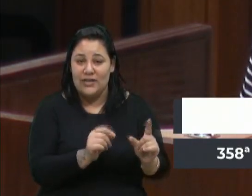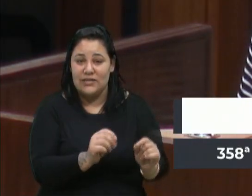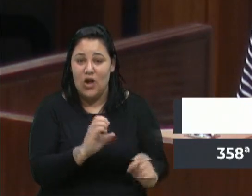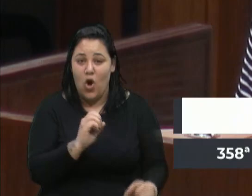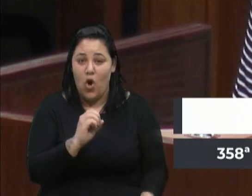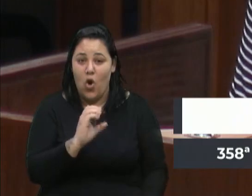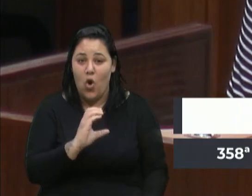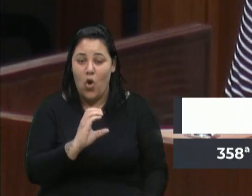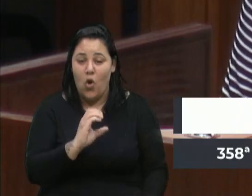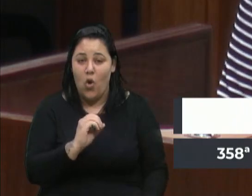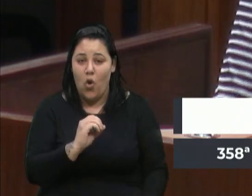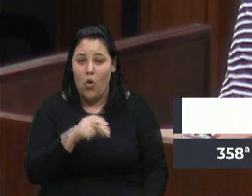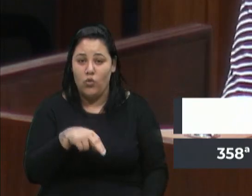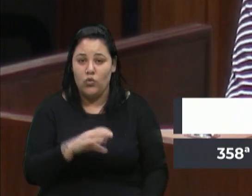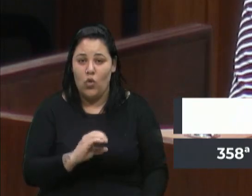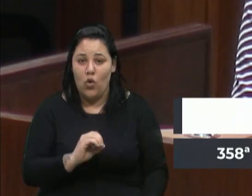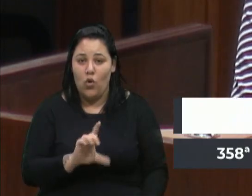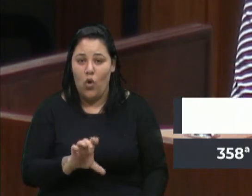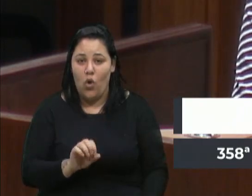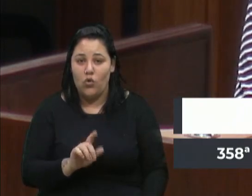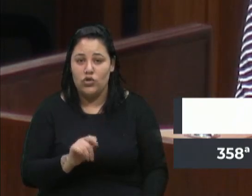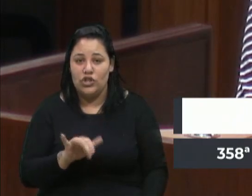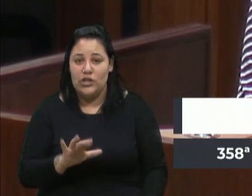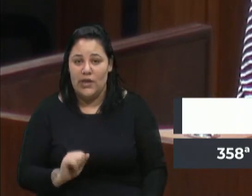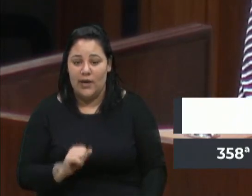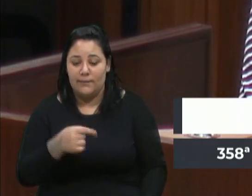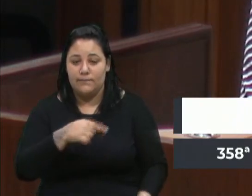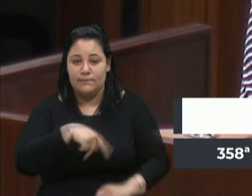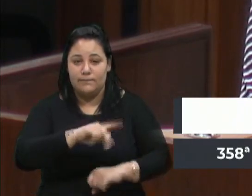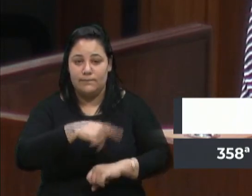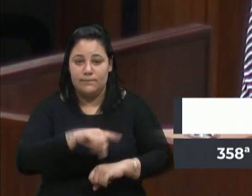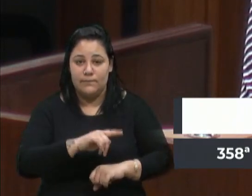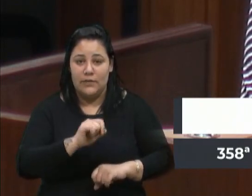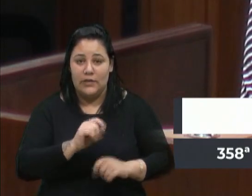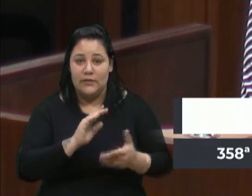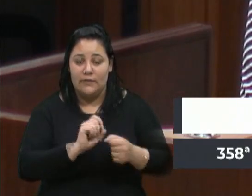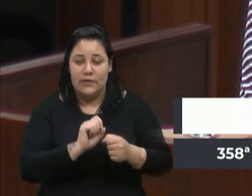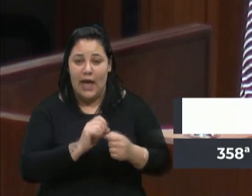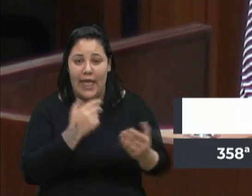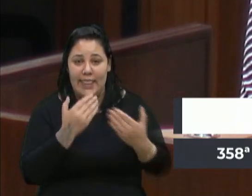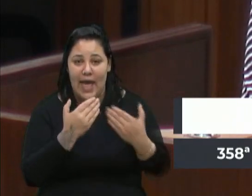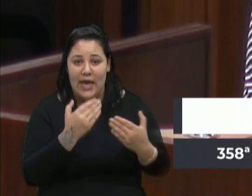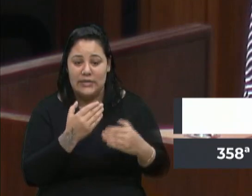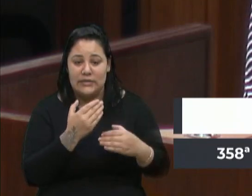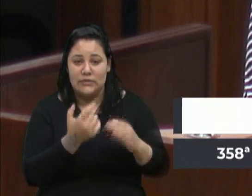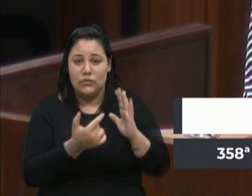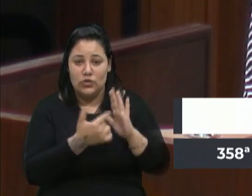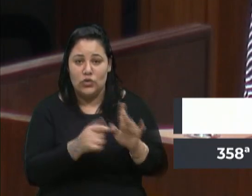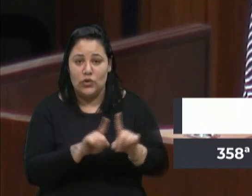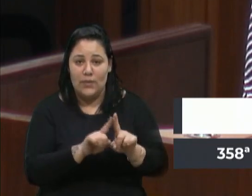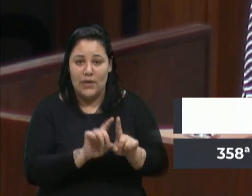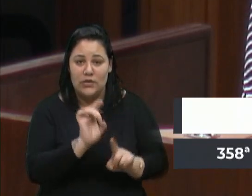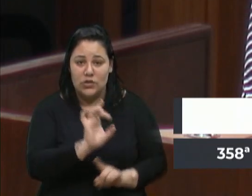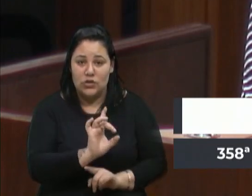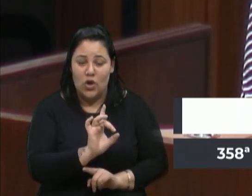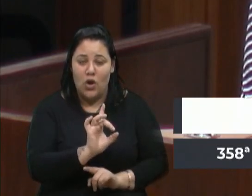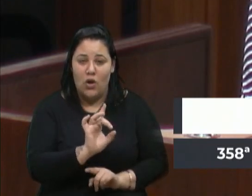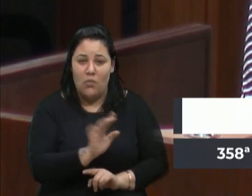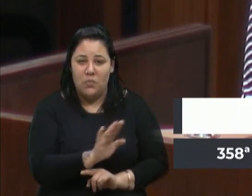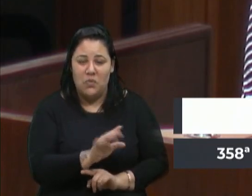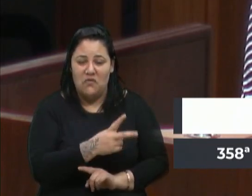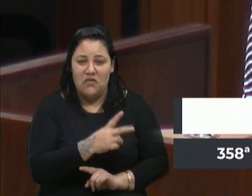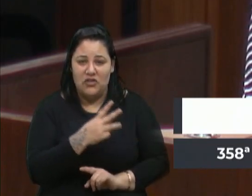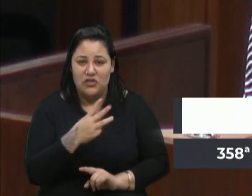do nosso país. O mesmo levantamento indicou que somente 23%